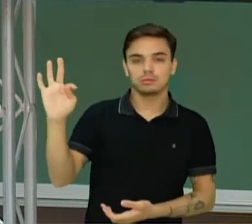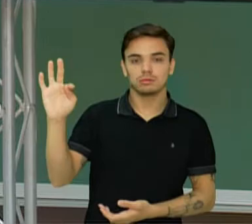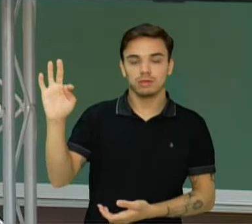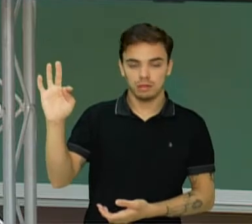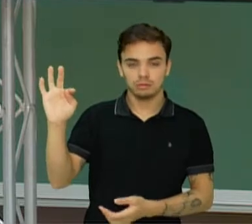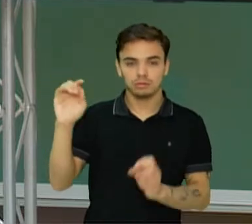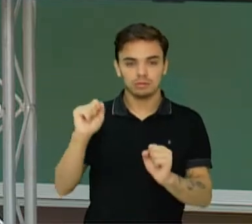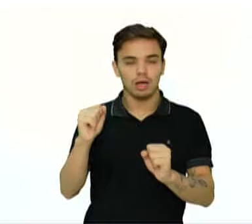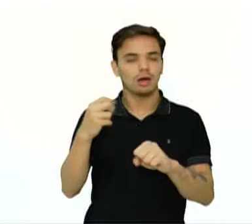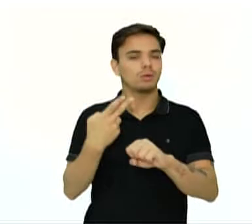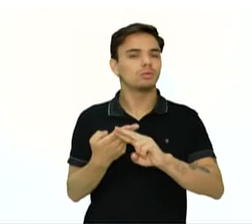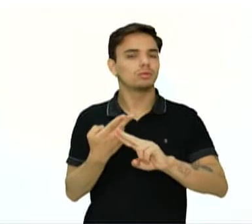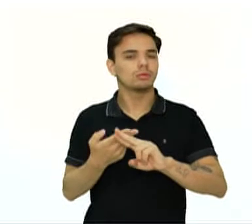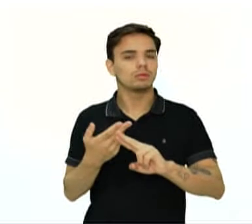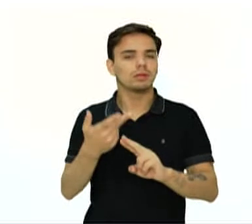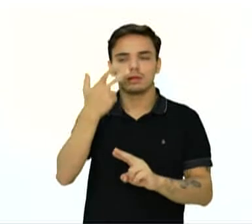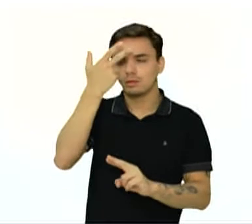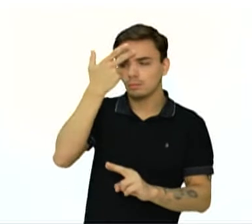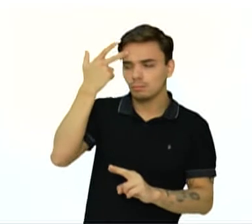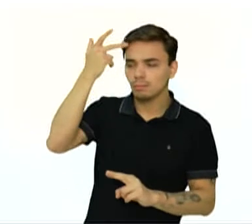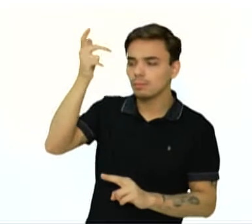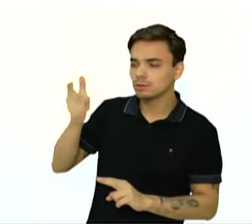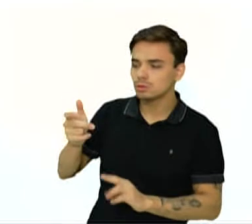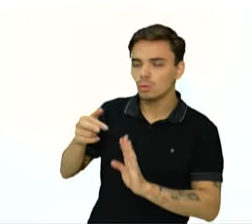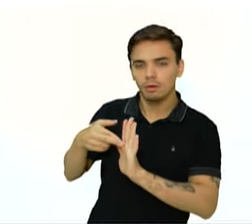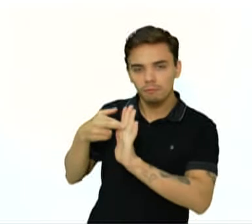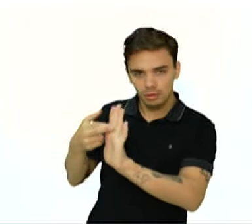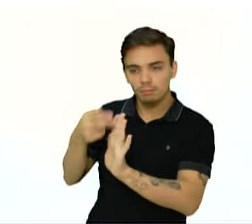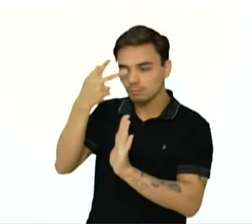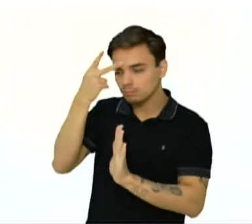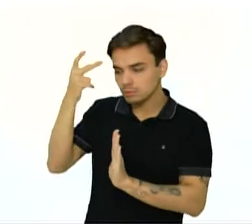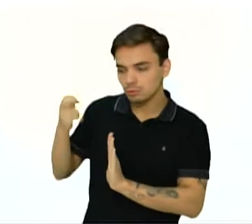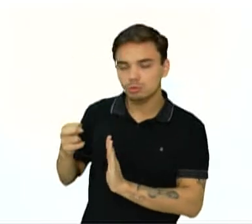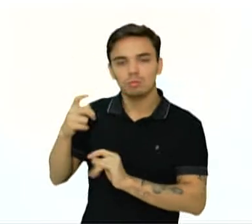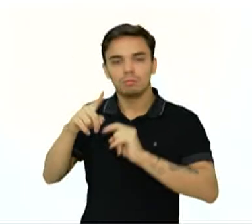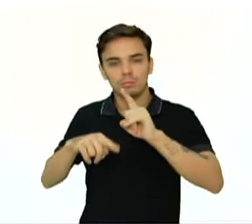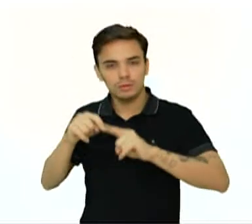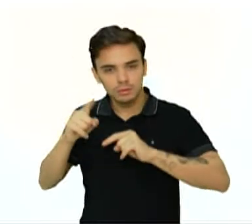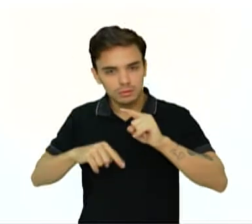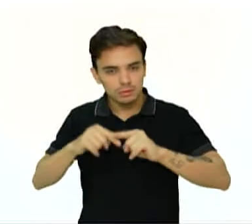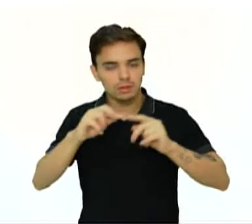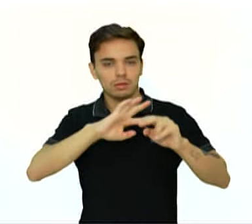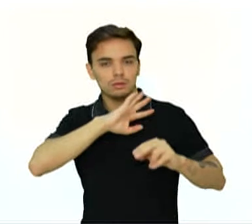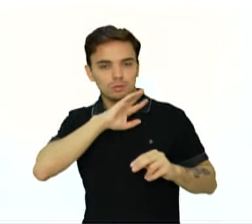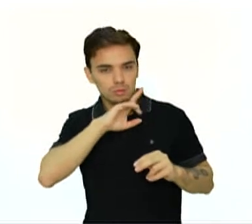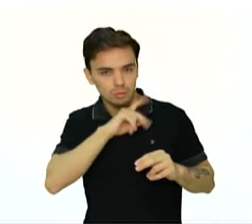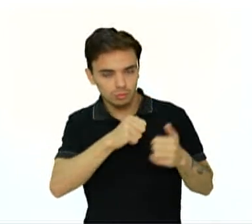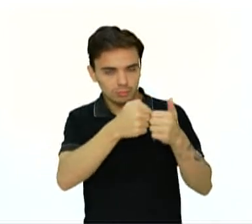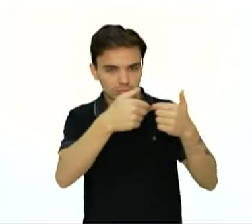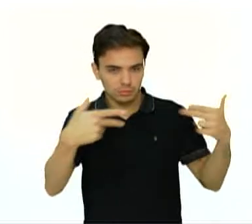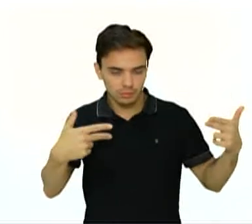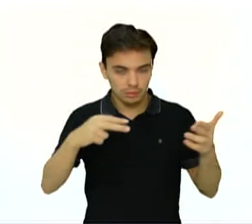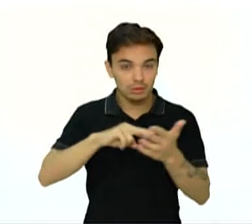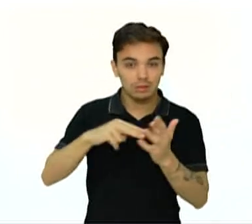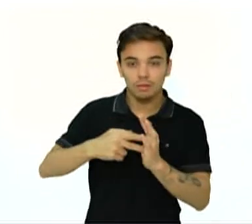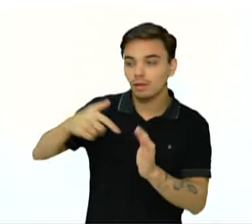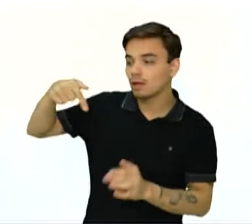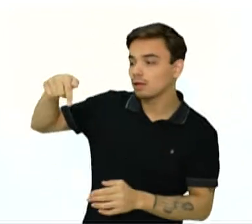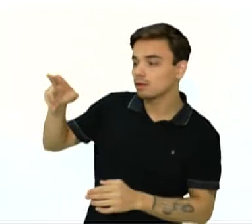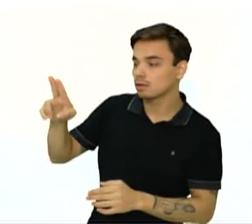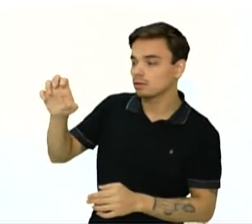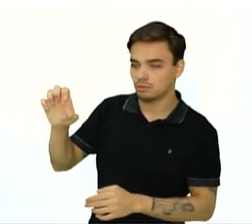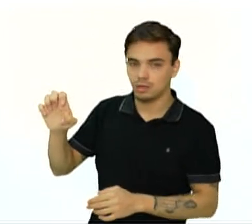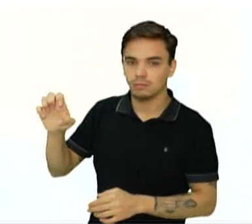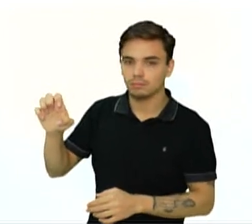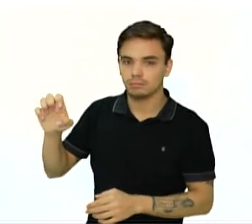utilizado para se referir a pessoas, objetos ou animais. Tá ok? Então, o pronome that, que significa que, ele pode ser utilizado para se referir a